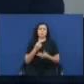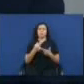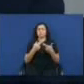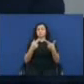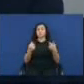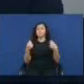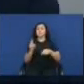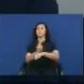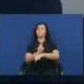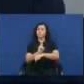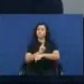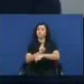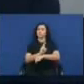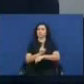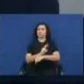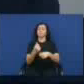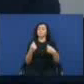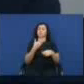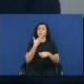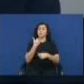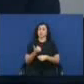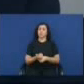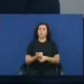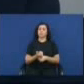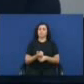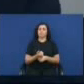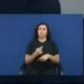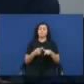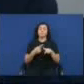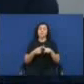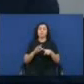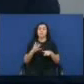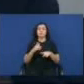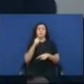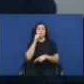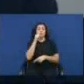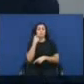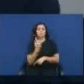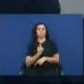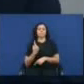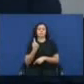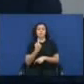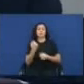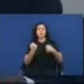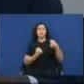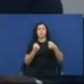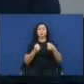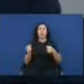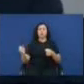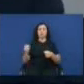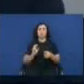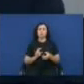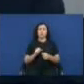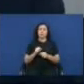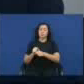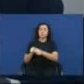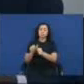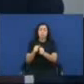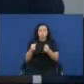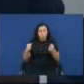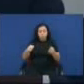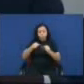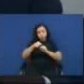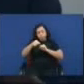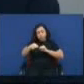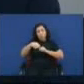que haja uma fiscalização melhor, porque muitas vezes a mulher sozinha sai do carro, ela abre sua